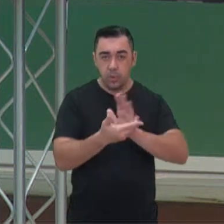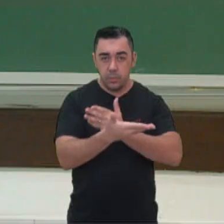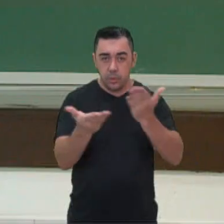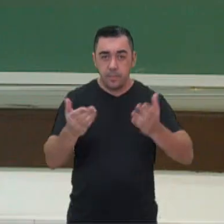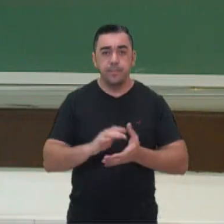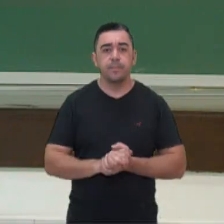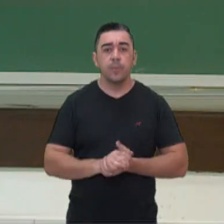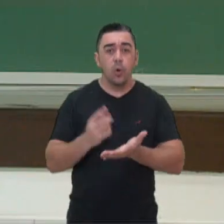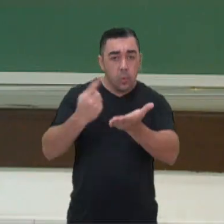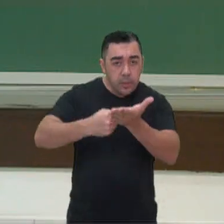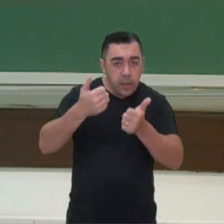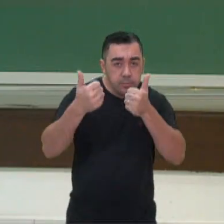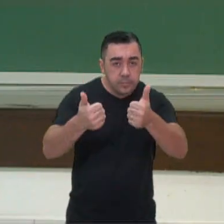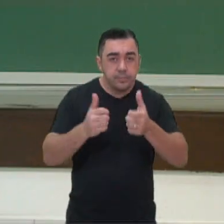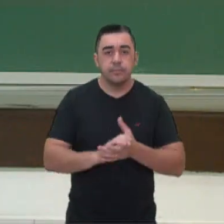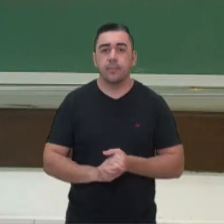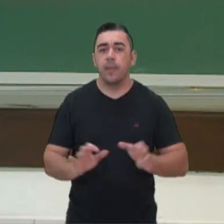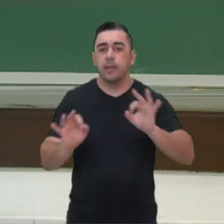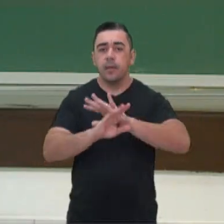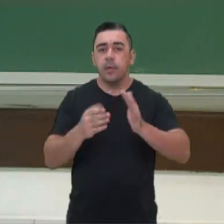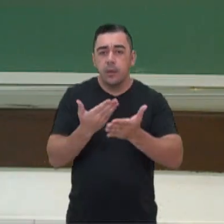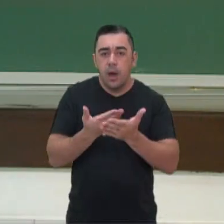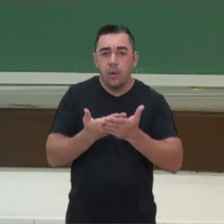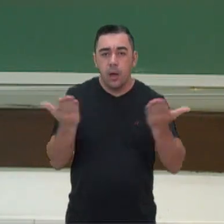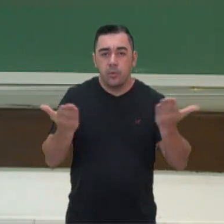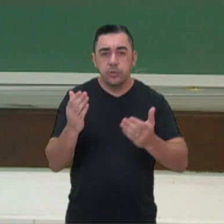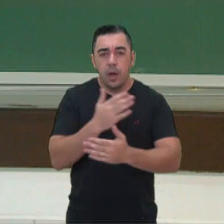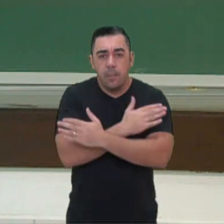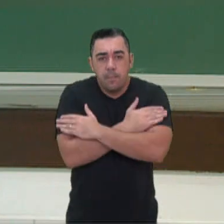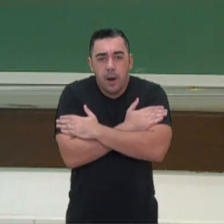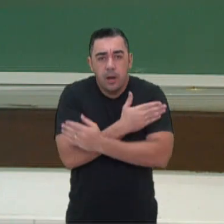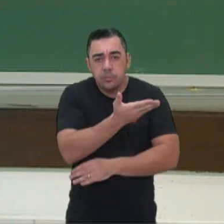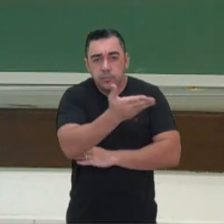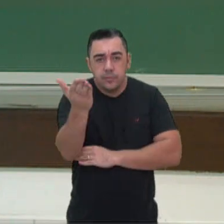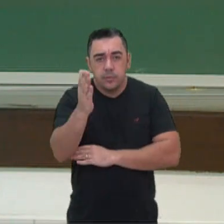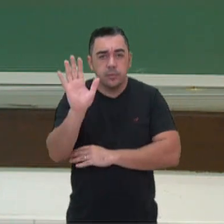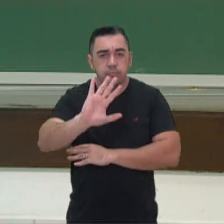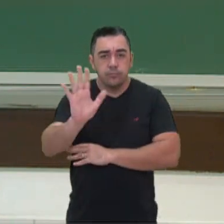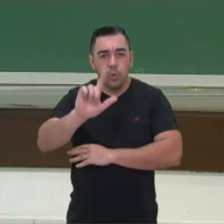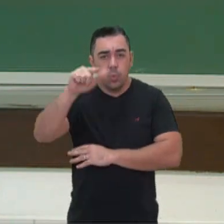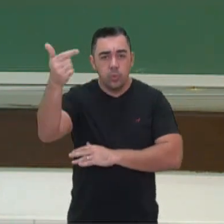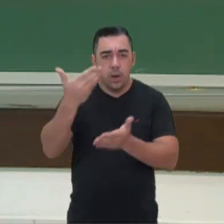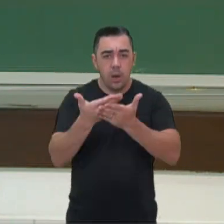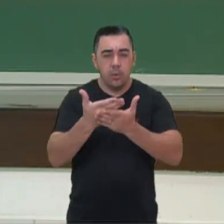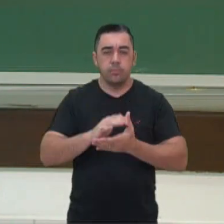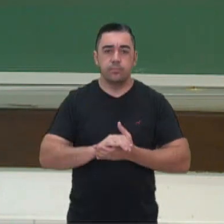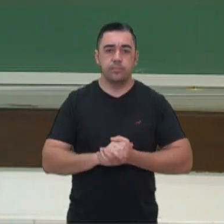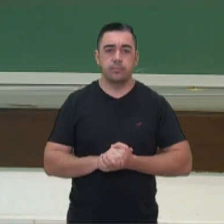Combinado? Então, fechamos a conta. Grande abraço, até a próxima aula.